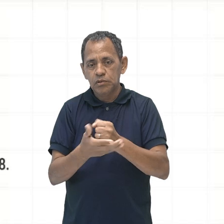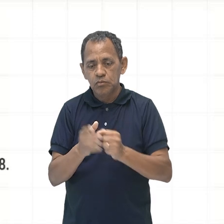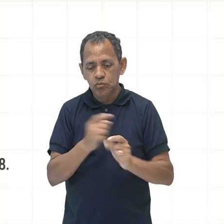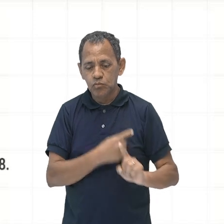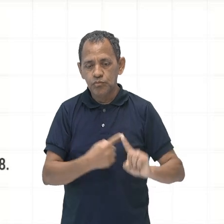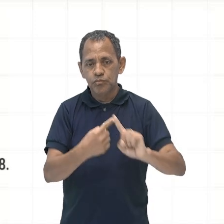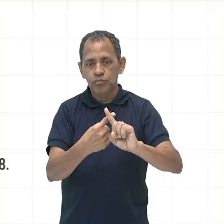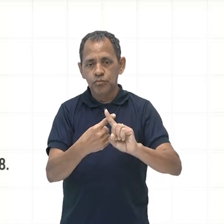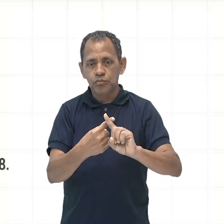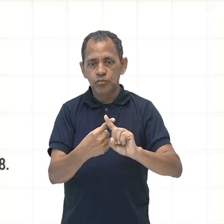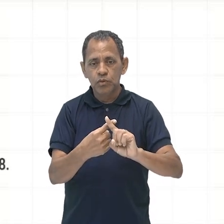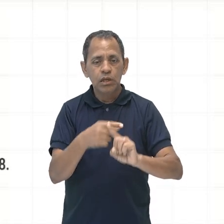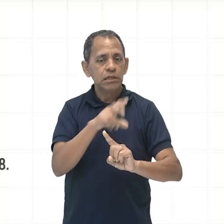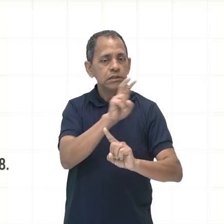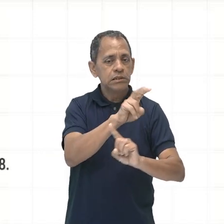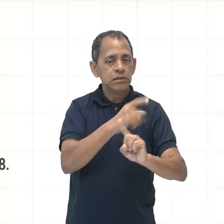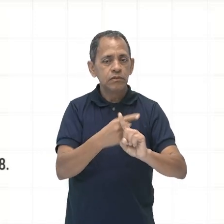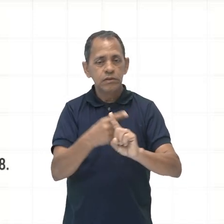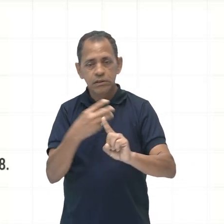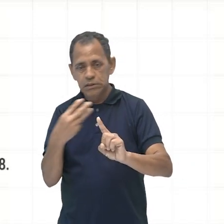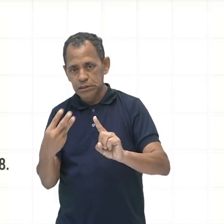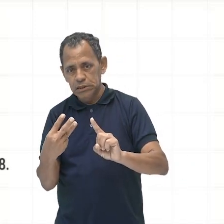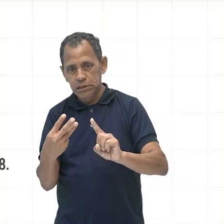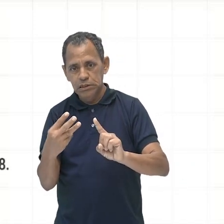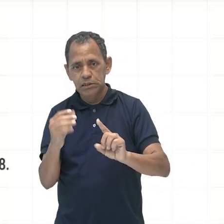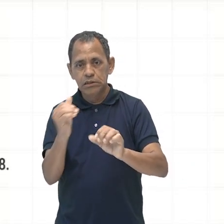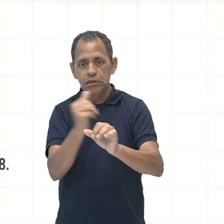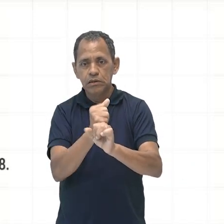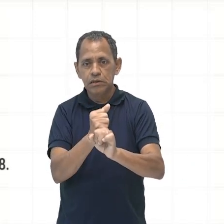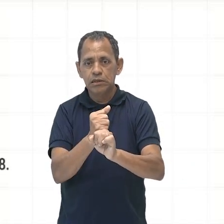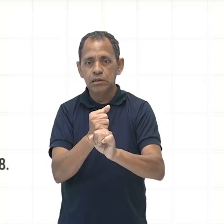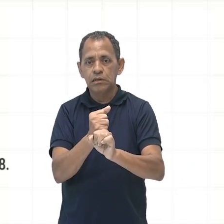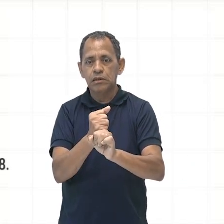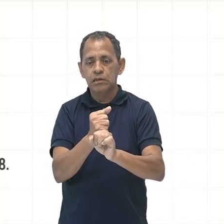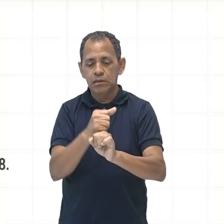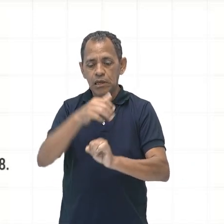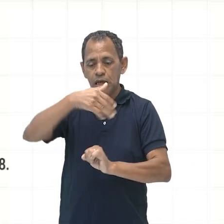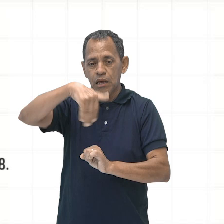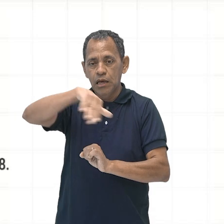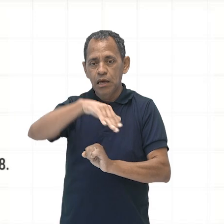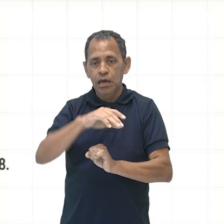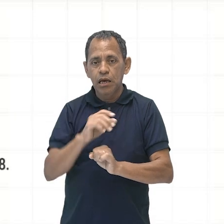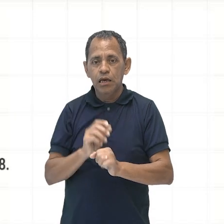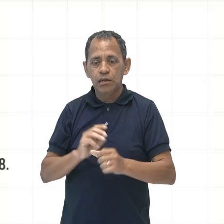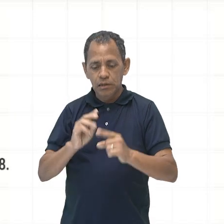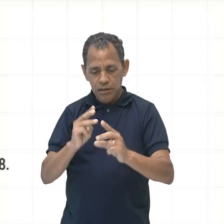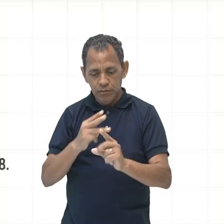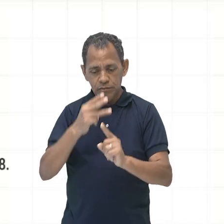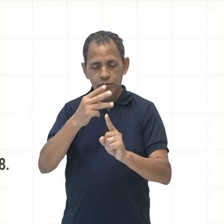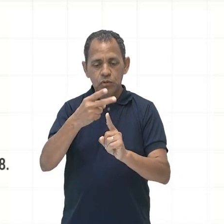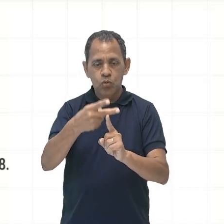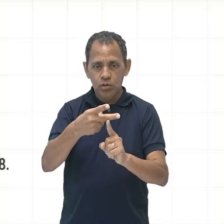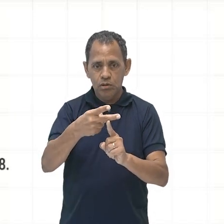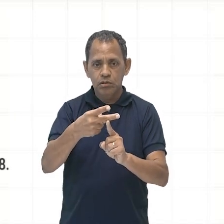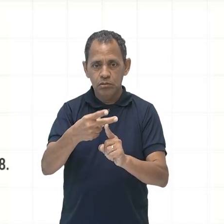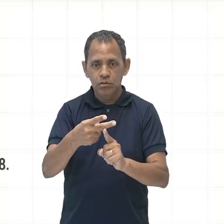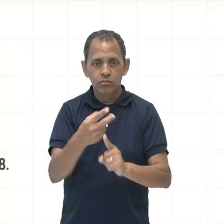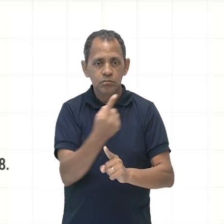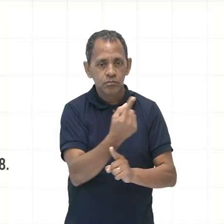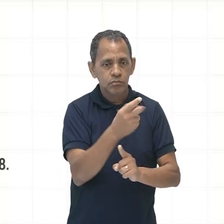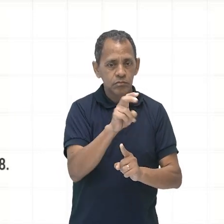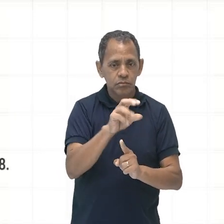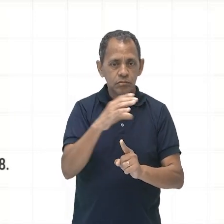Multiplicando 5 vezes 3, aliás, eu chego na área, que é elevado ao quadrado, 15 centímetros ao